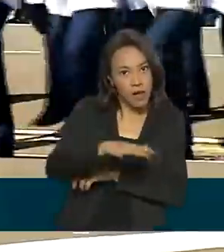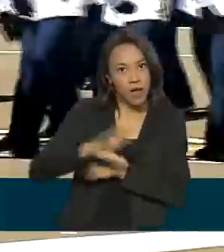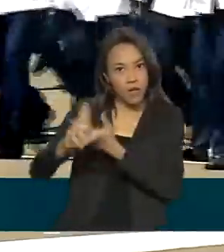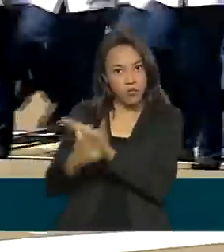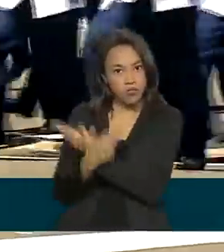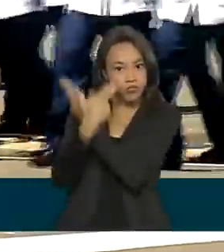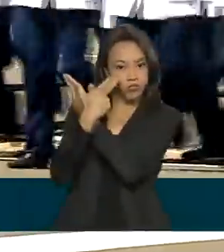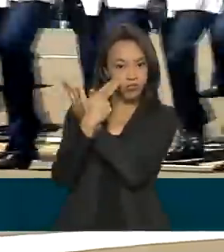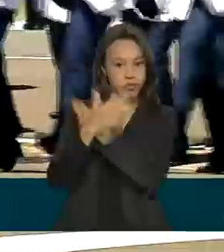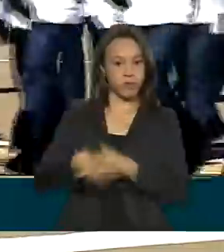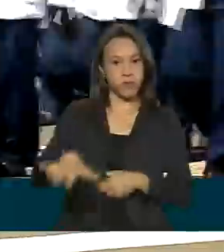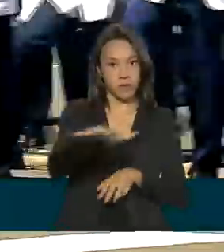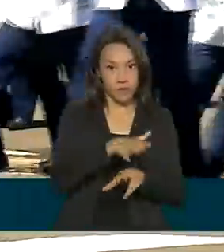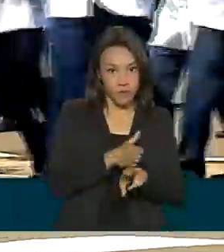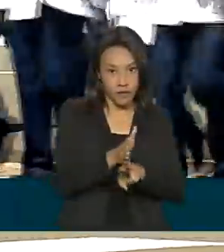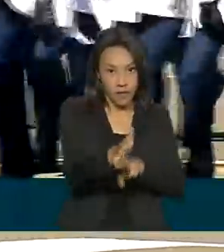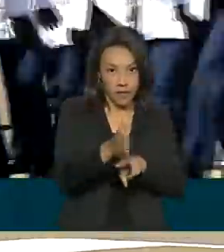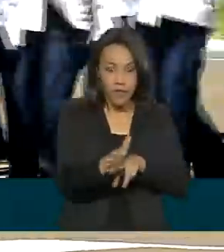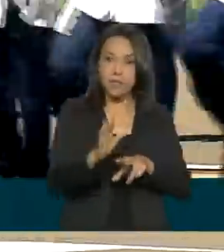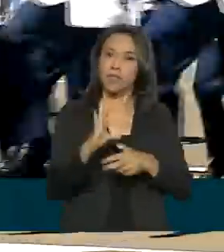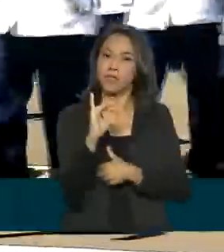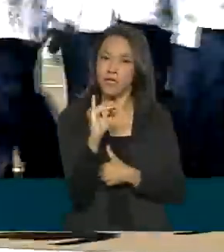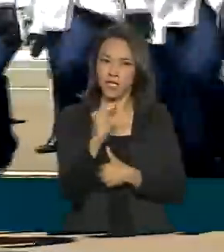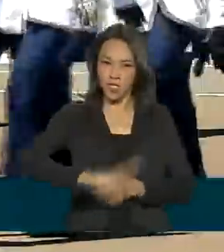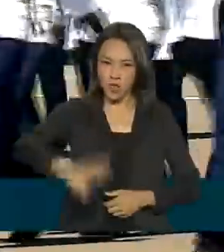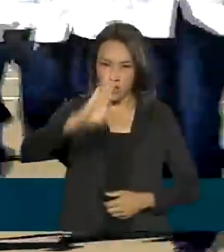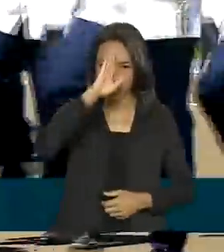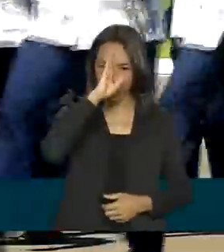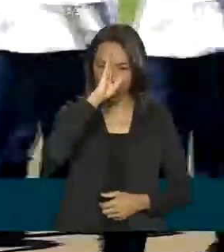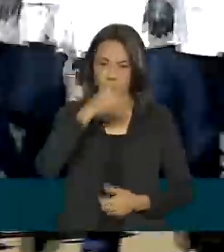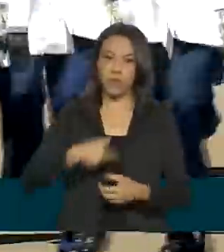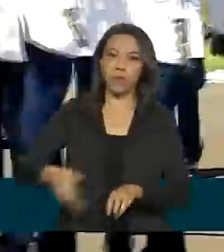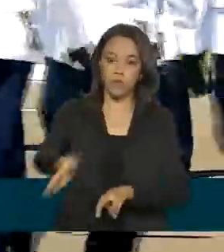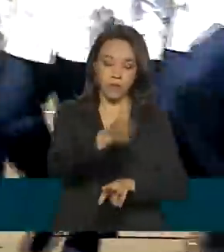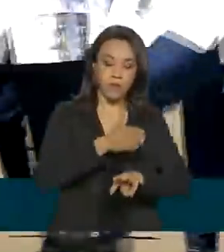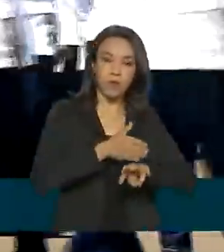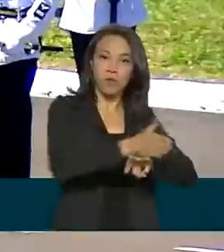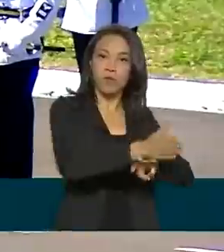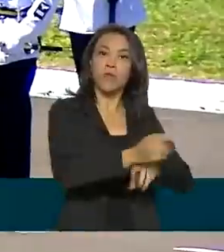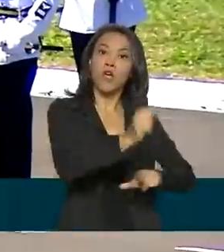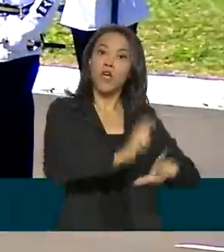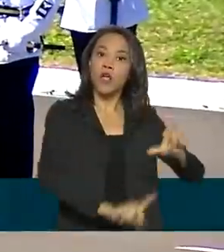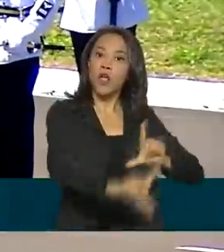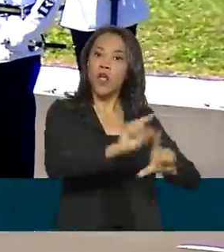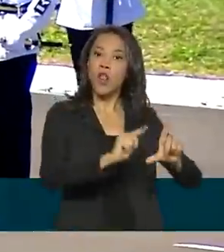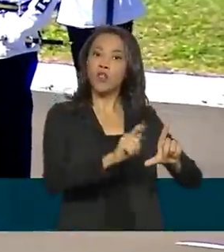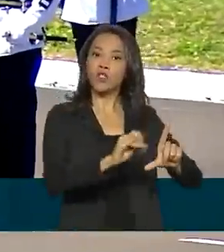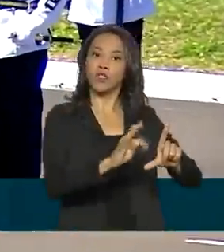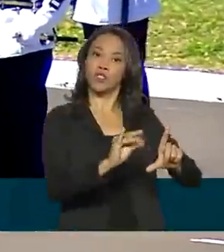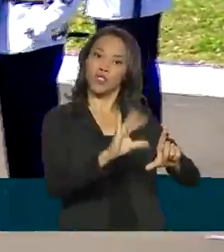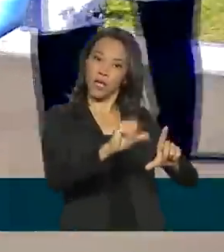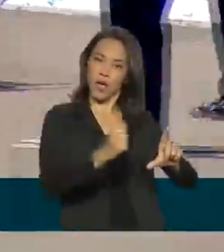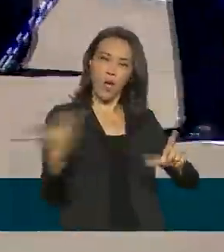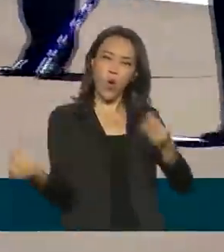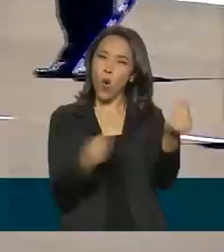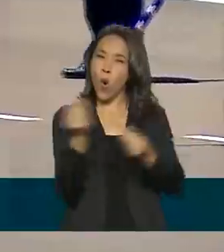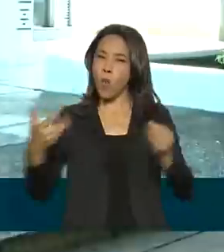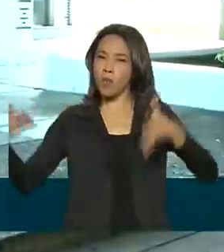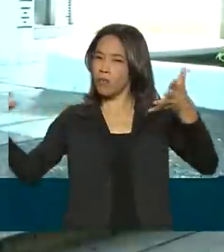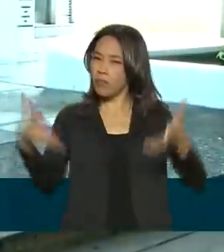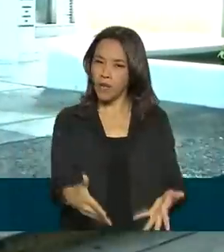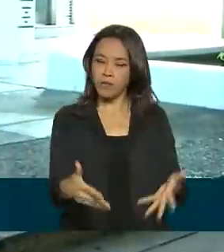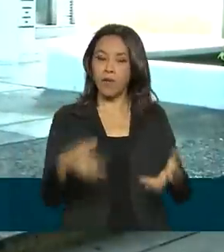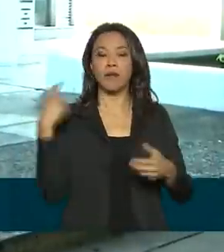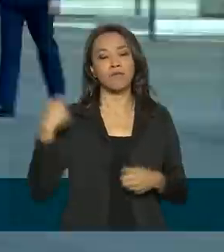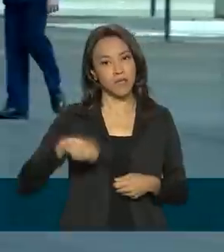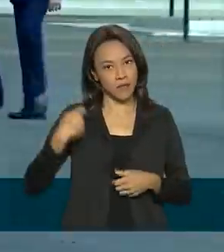da infantaria em ciências militares e os intendentes em ciências da logística. Para fazer parte da Força Aérea Brasileira,